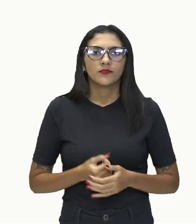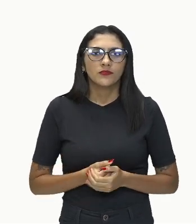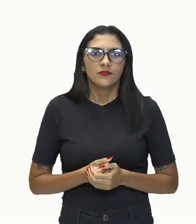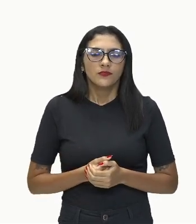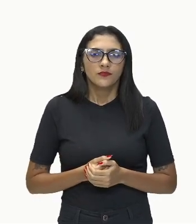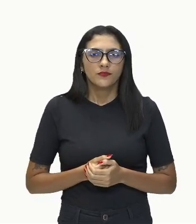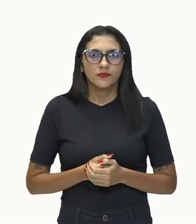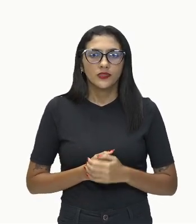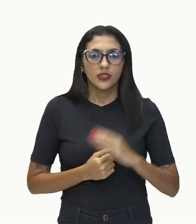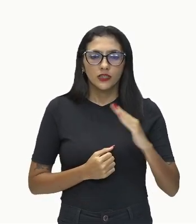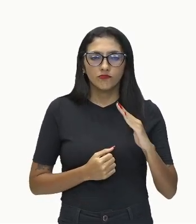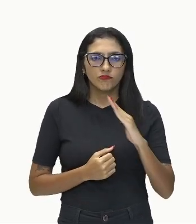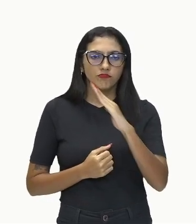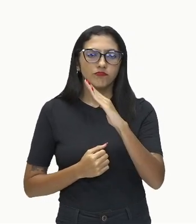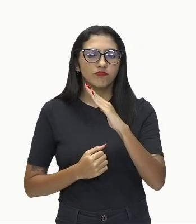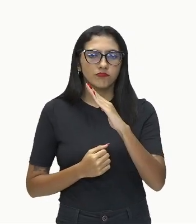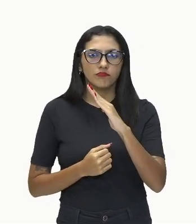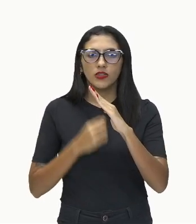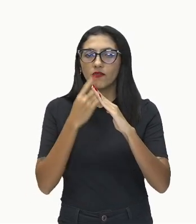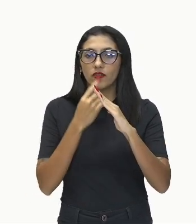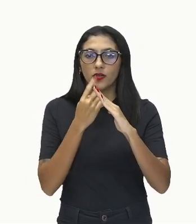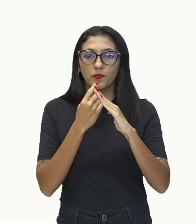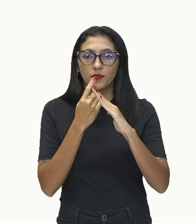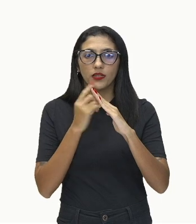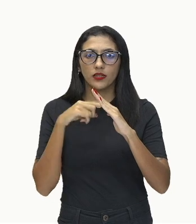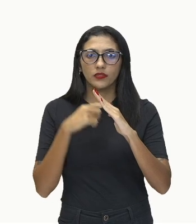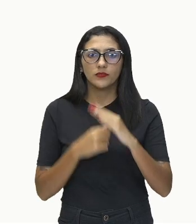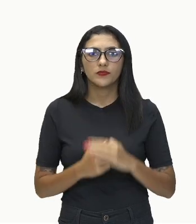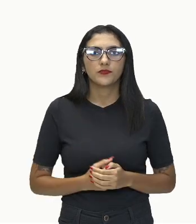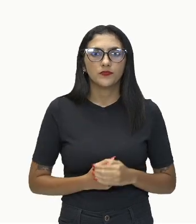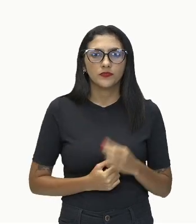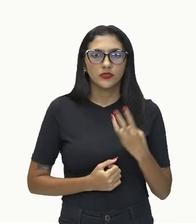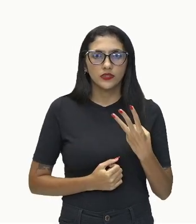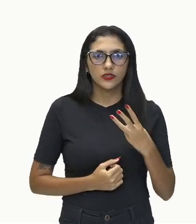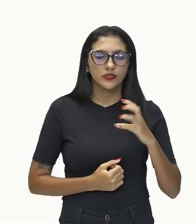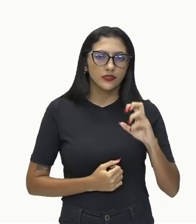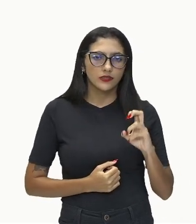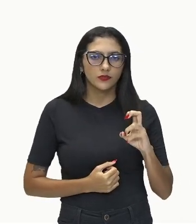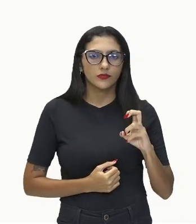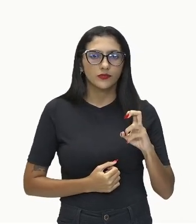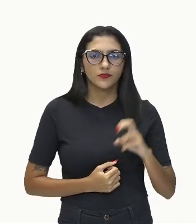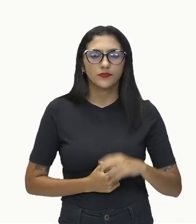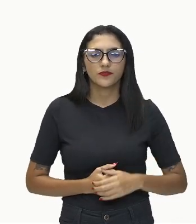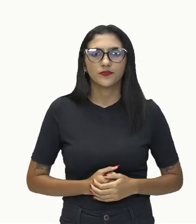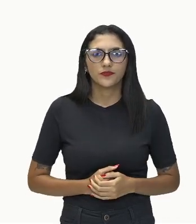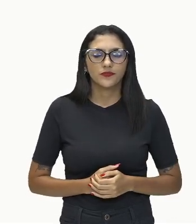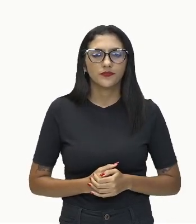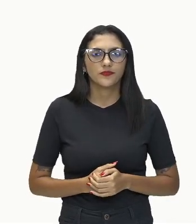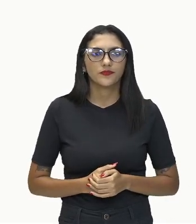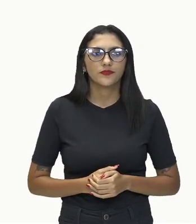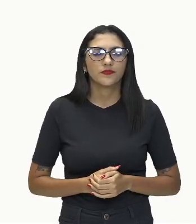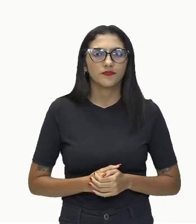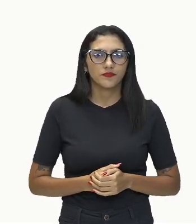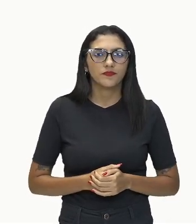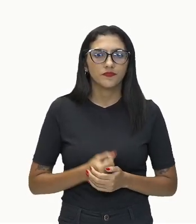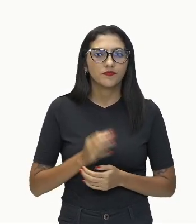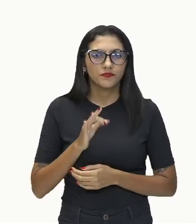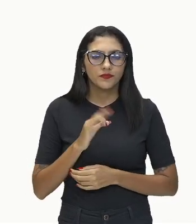diagonal secundária é igual a 35, beleza? 7 vezes